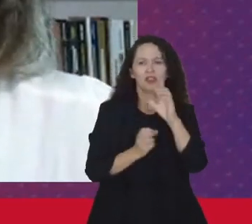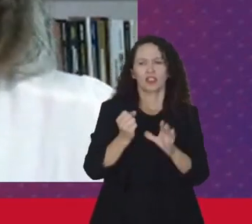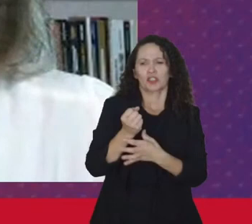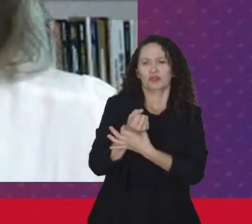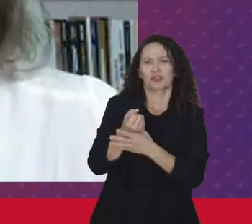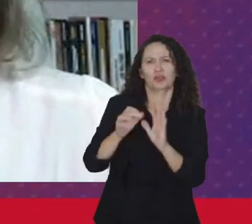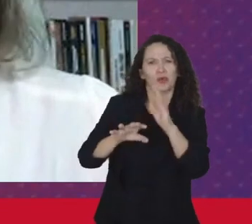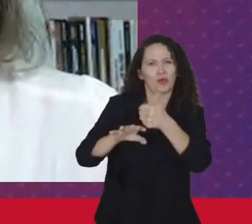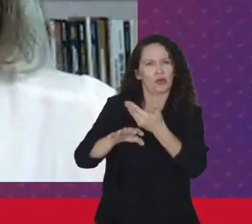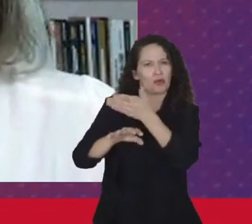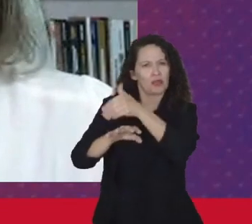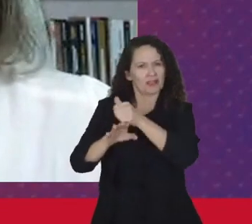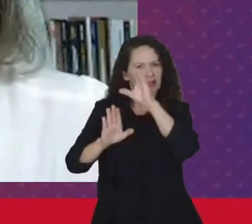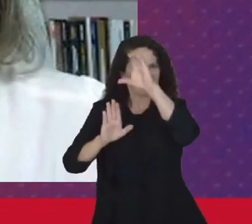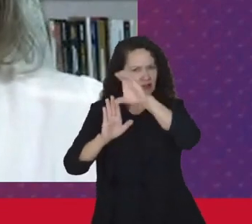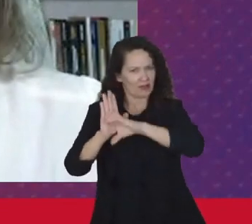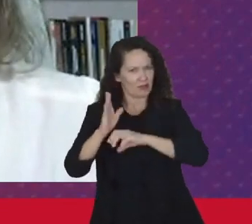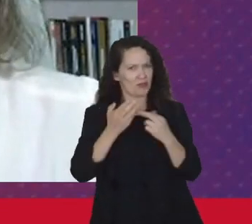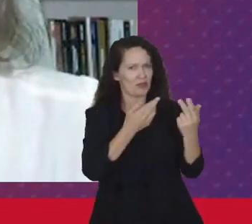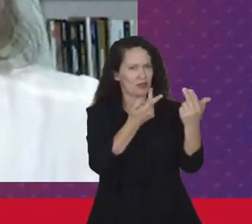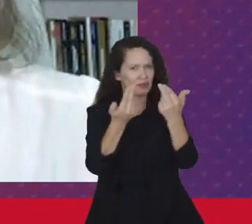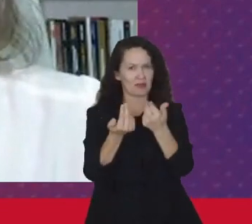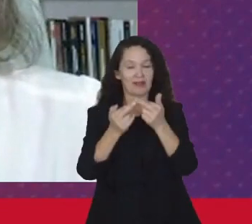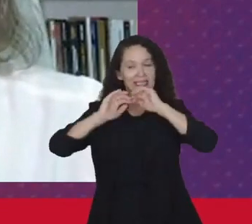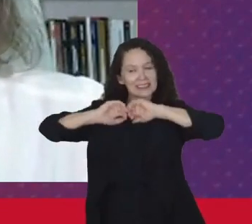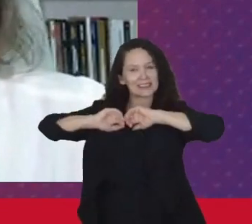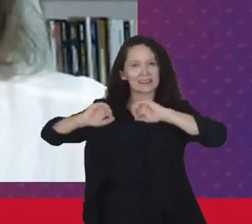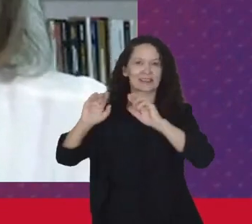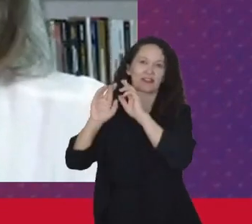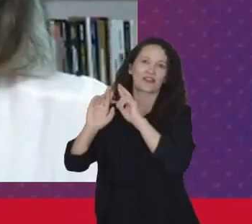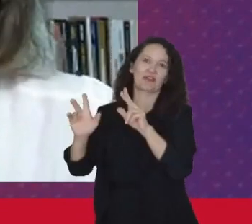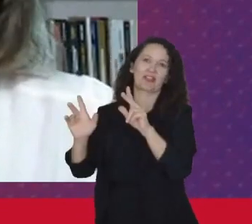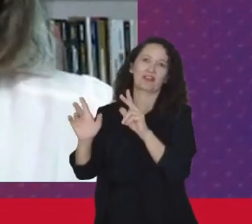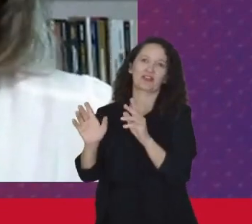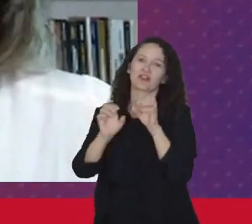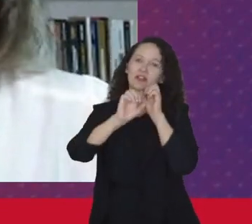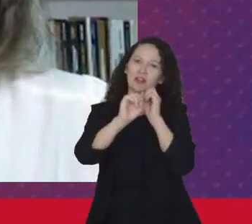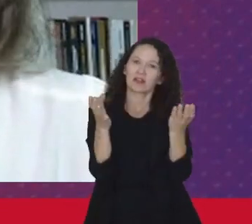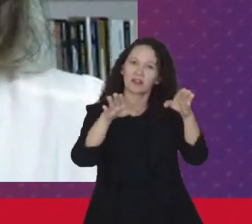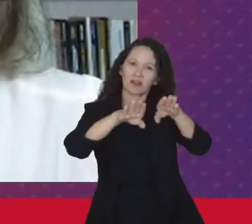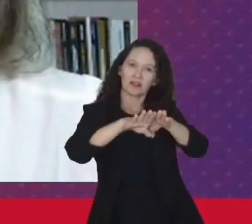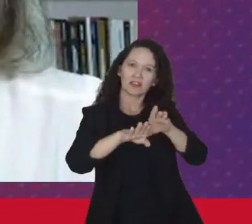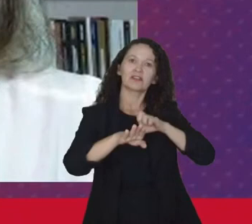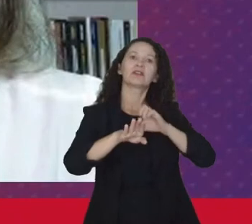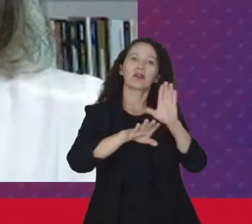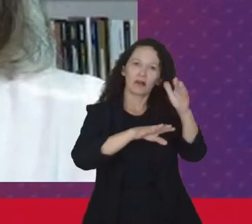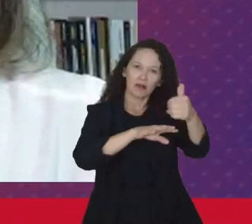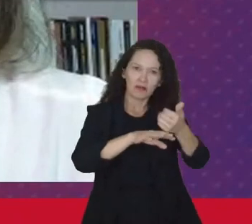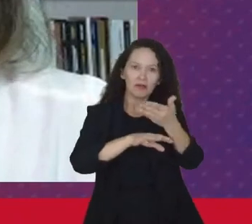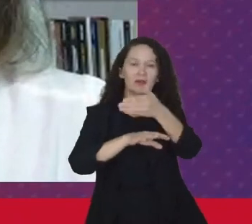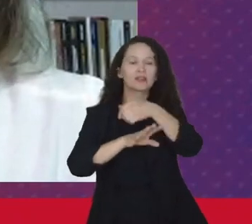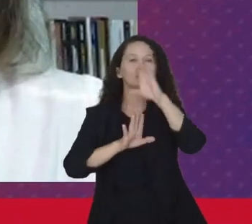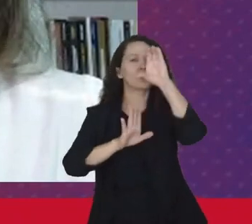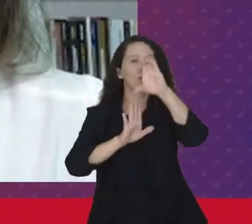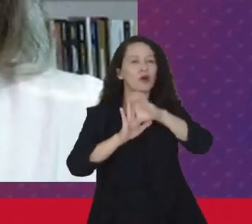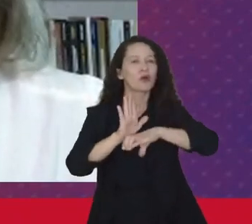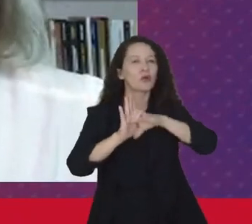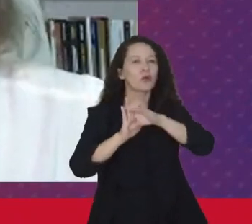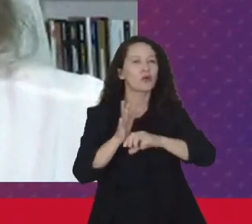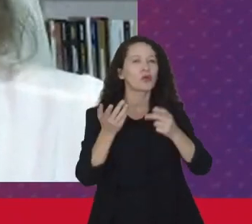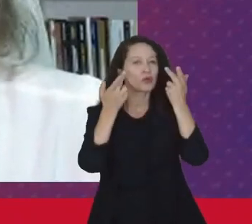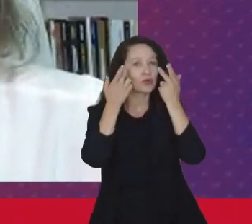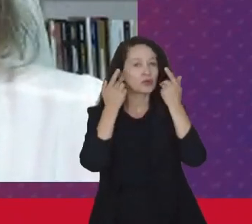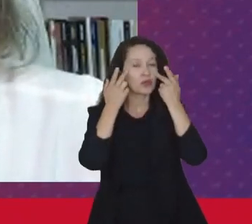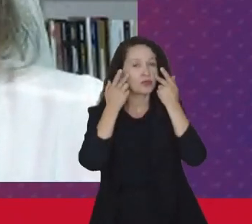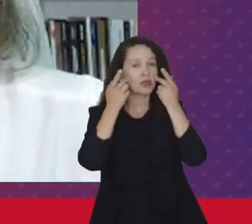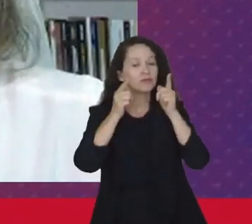o acesso ao currículo comum, a educação inclusiva assegura o acesso ao currículo comum